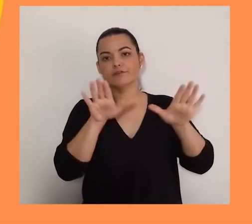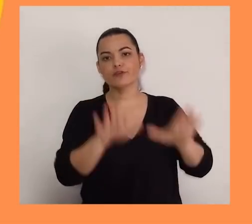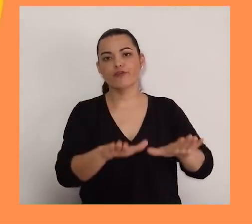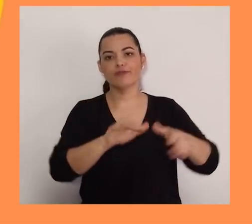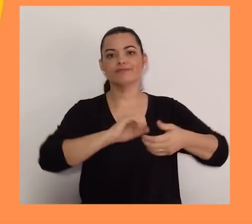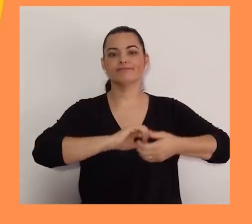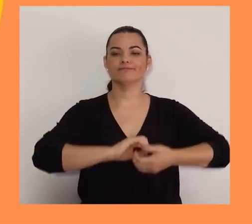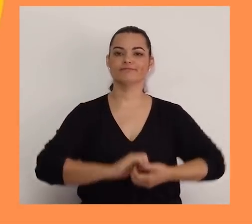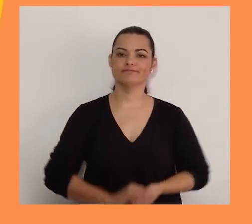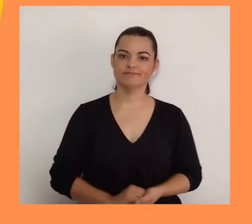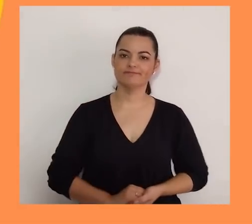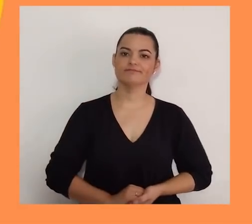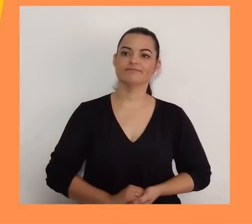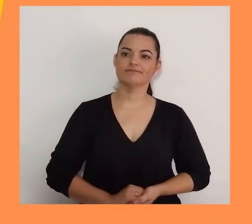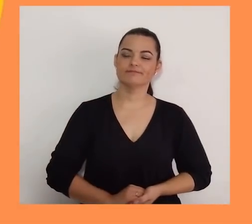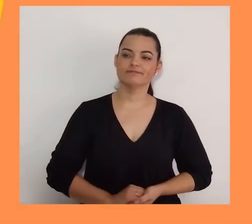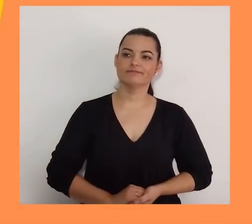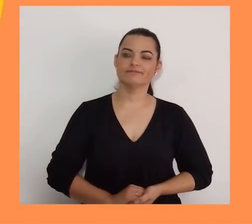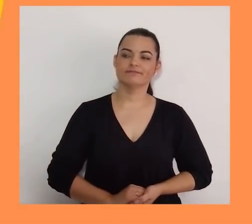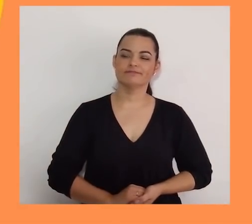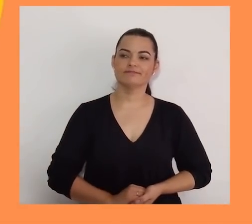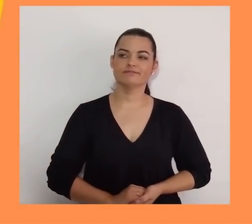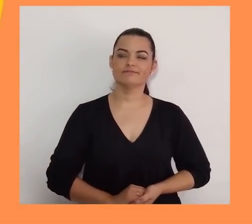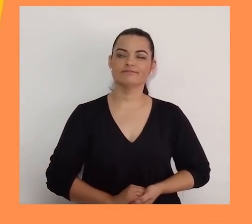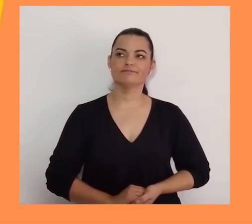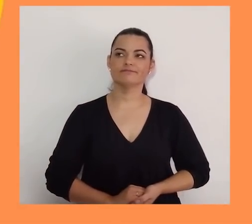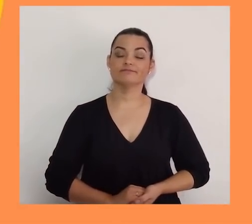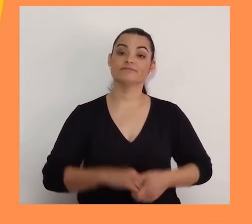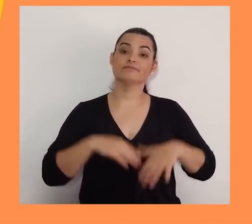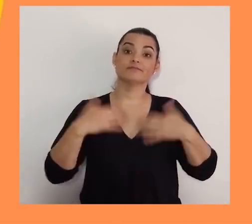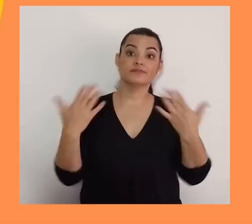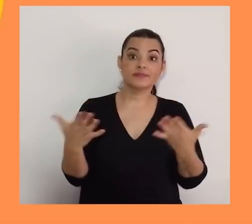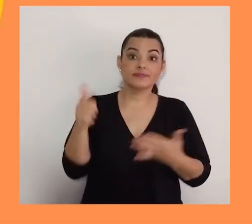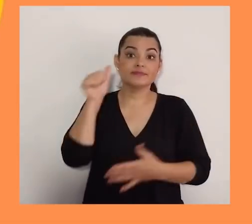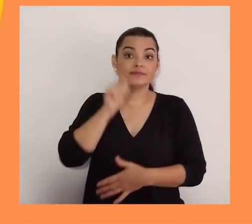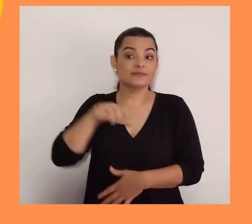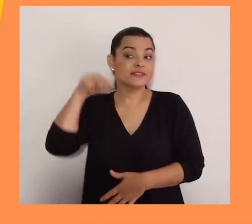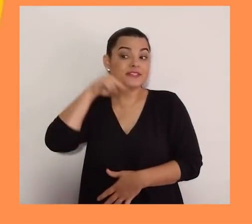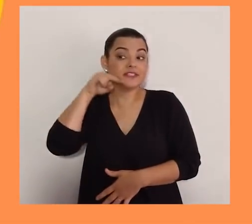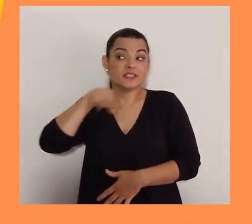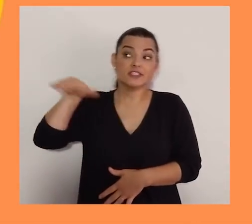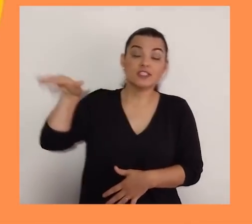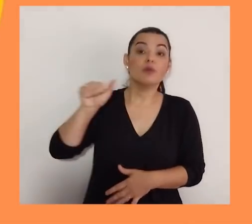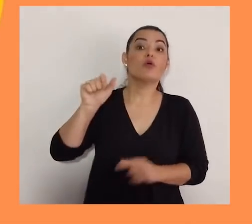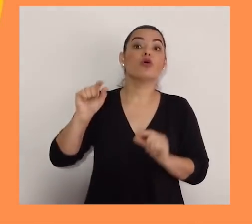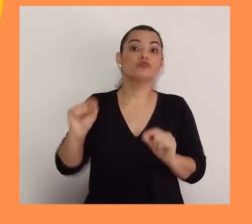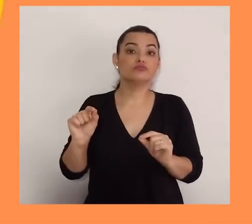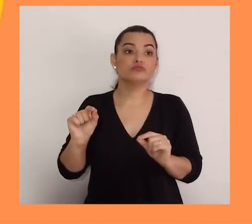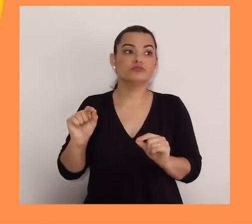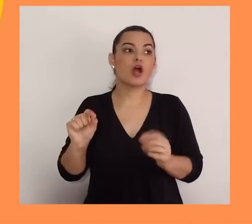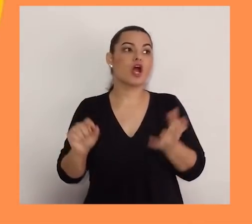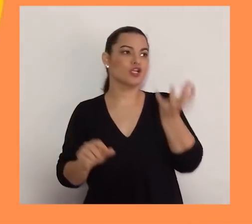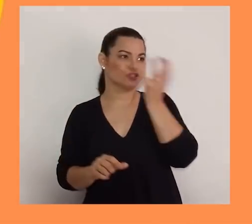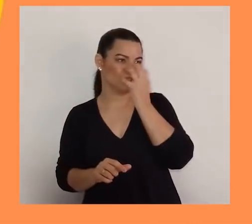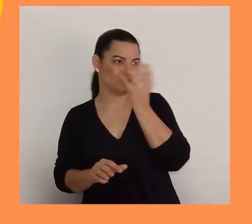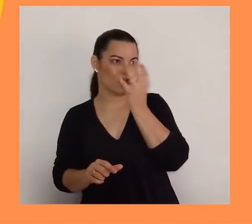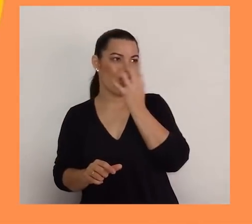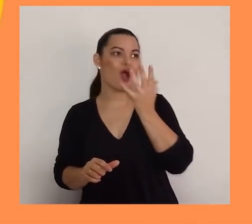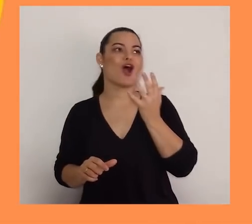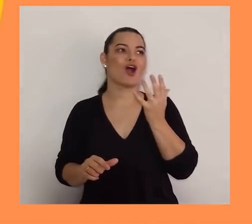A neta segurou na avó, a avó no vô e o vô no rabanete. Agora eu.